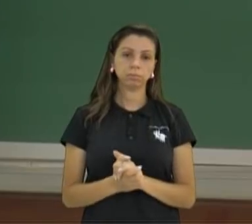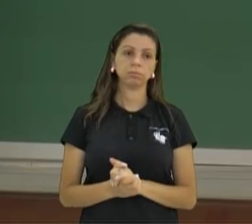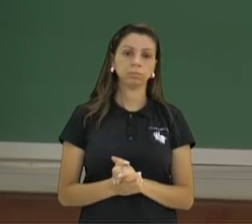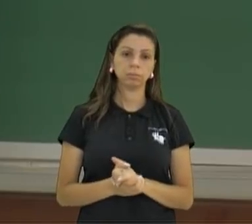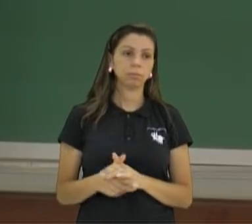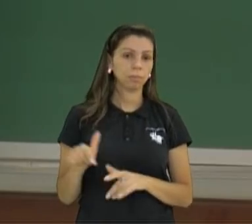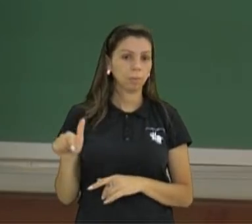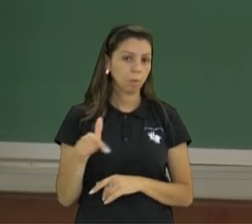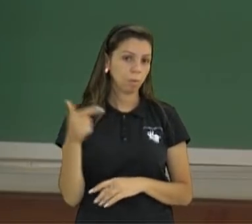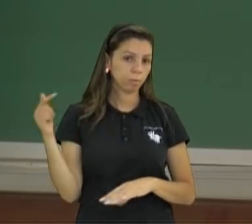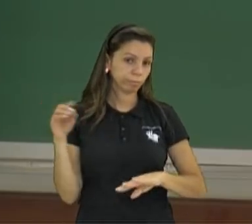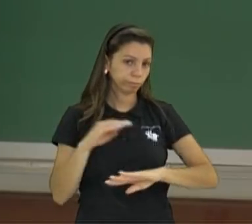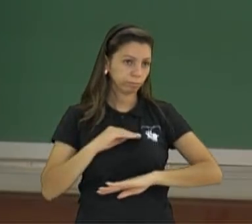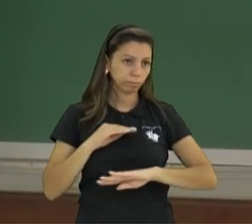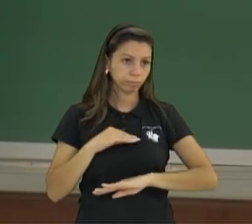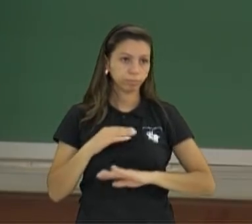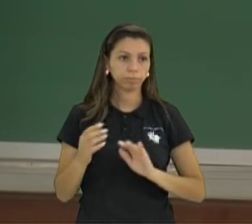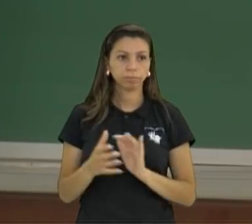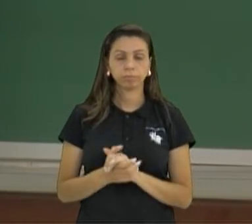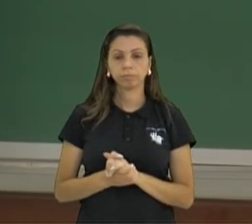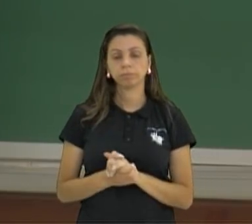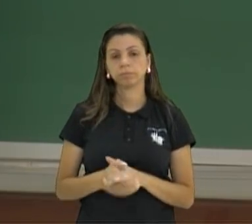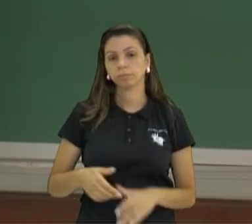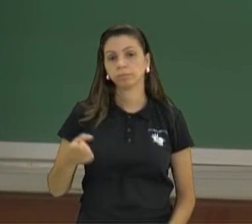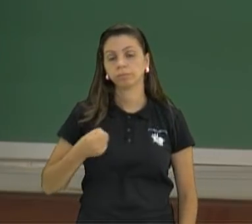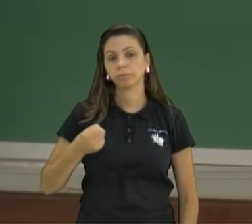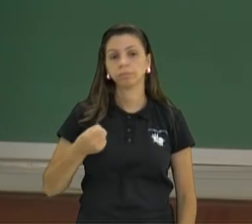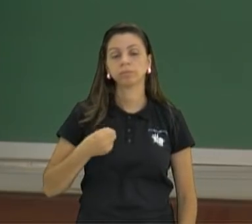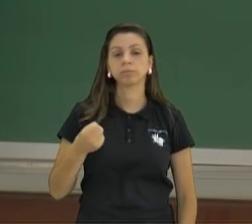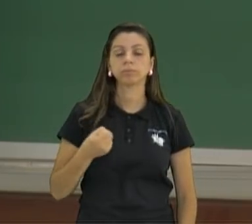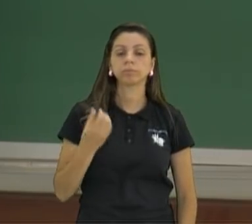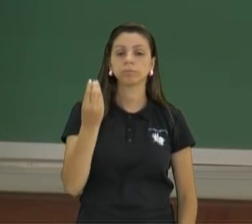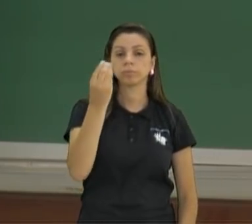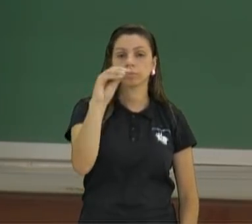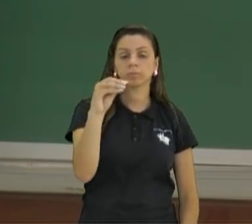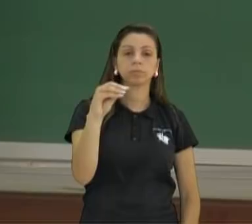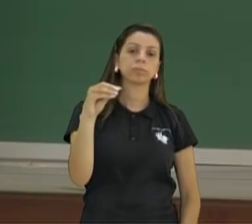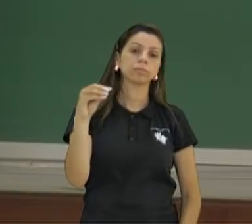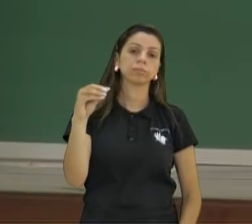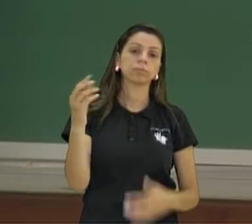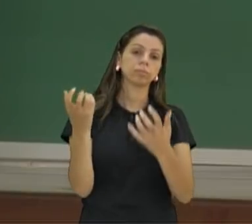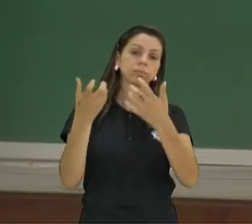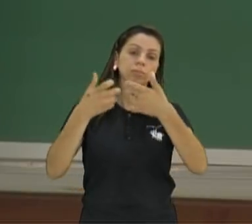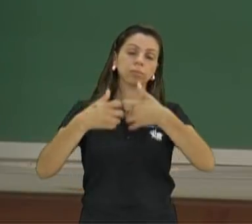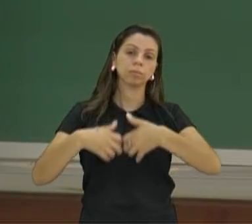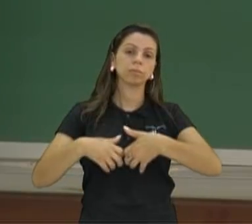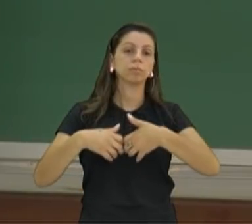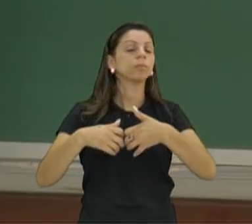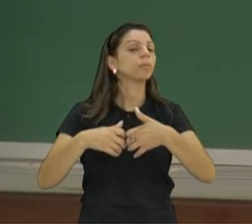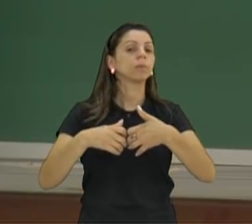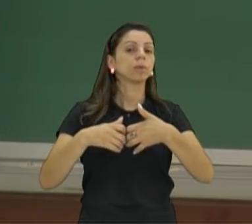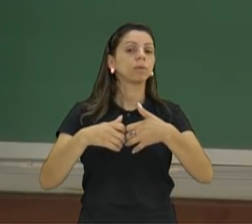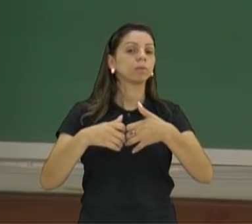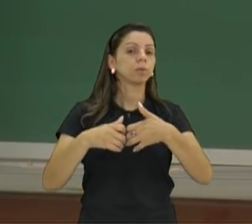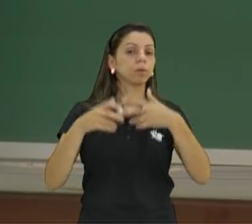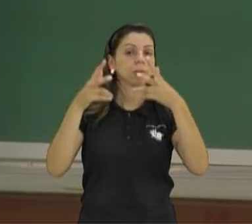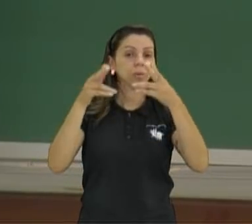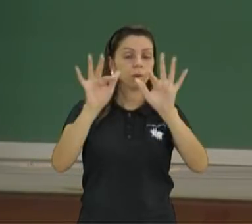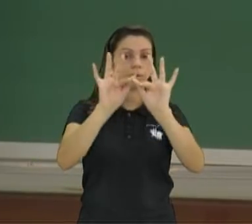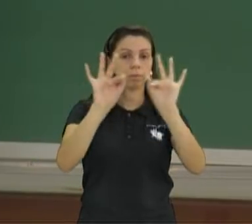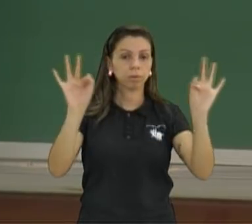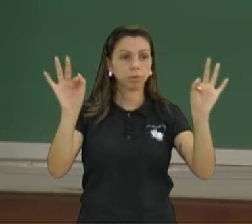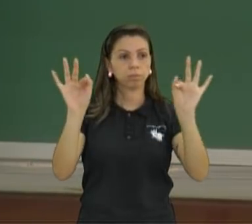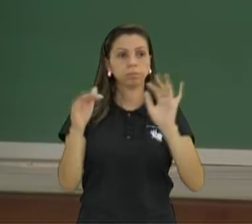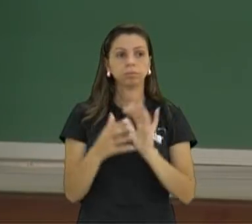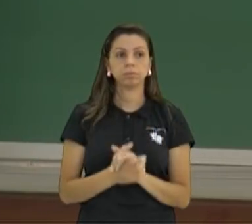Agora é uma outra situação. Enumerar termos com a mesma função de uma frase. Enumerar. Como que é